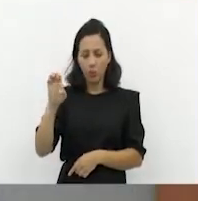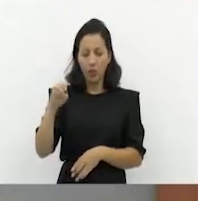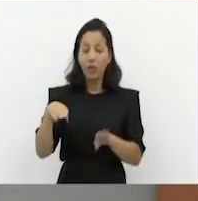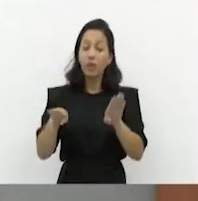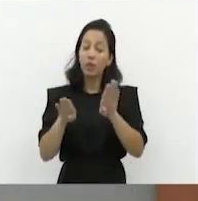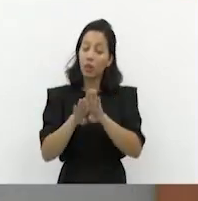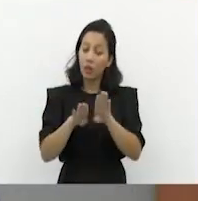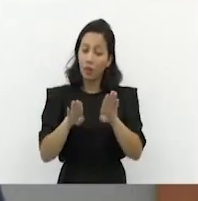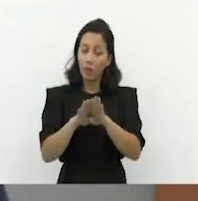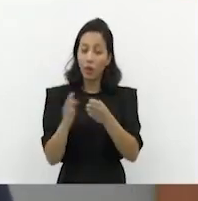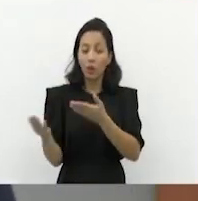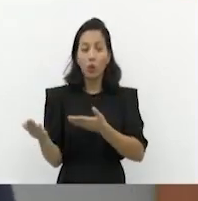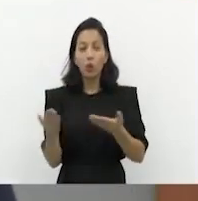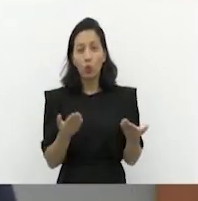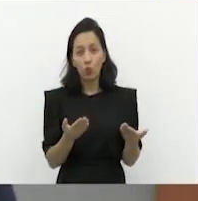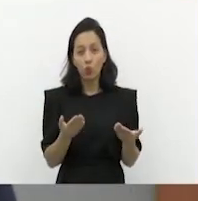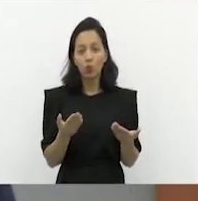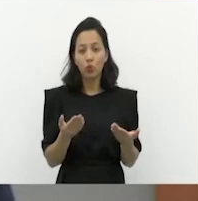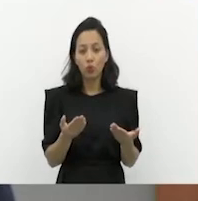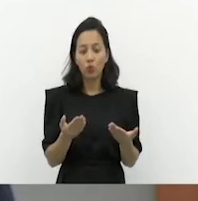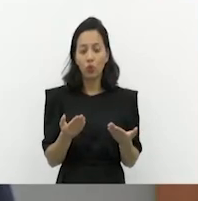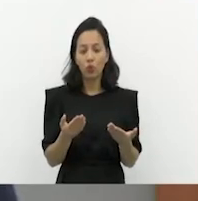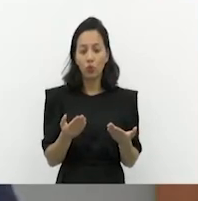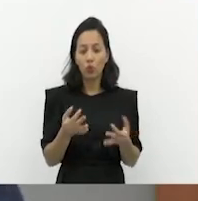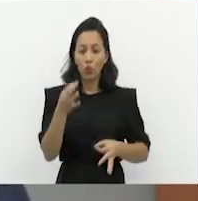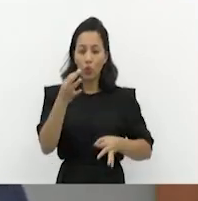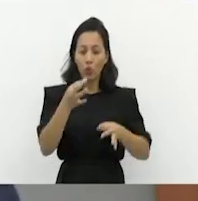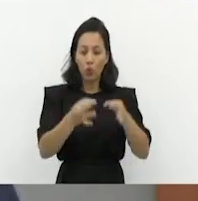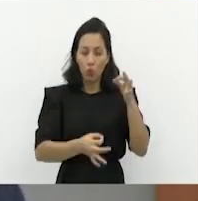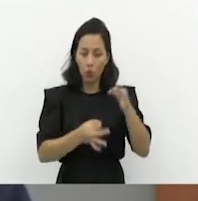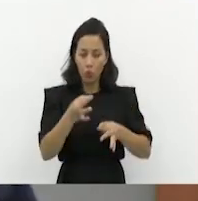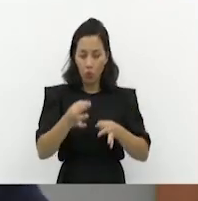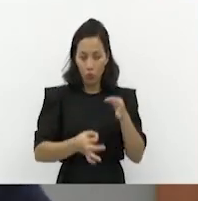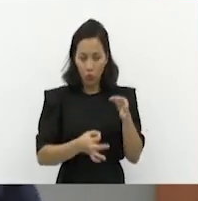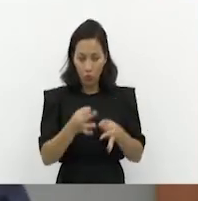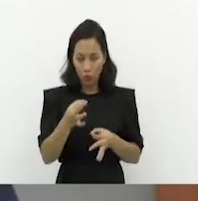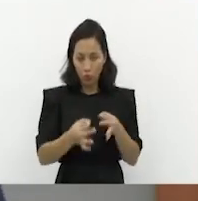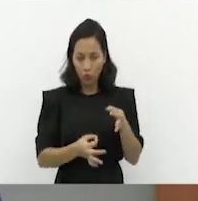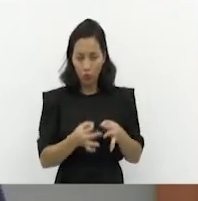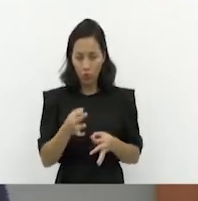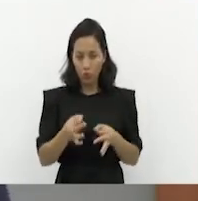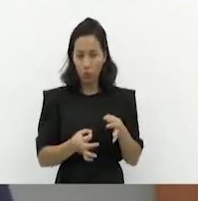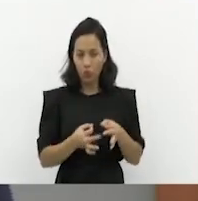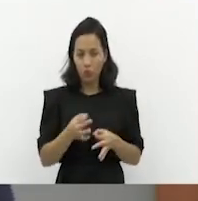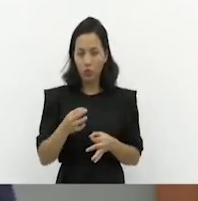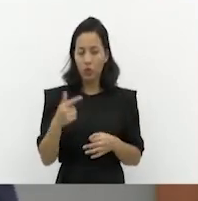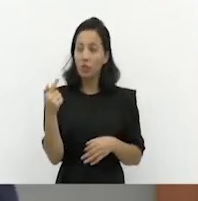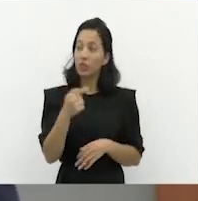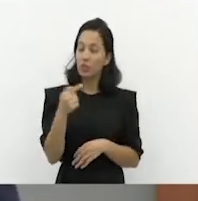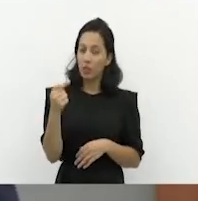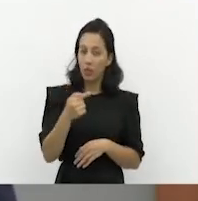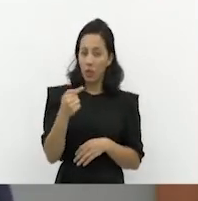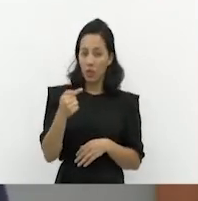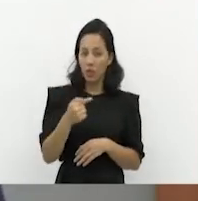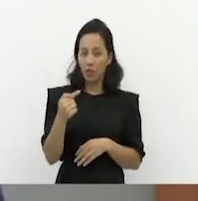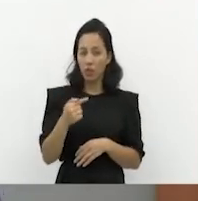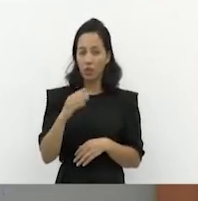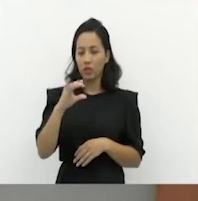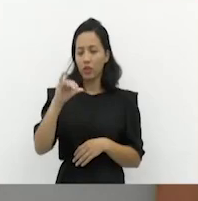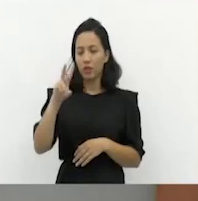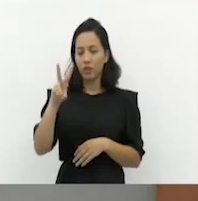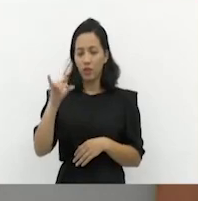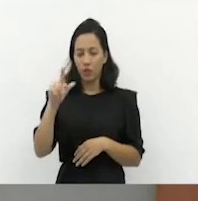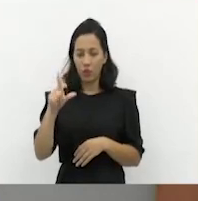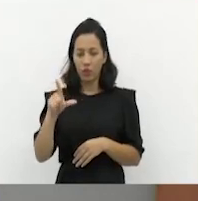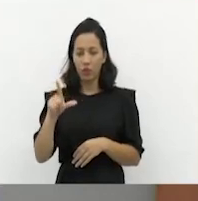tempo convidar os promotores de justiça, titulares da 7ª Promotoria de Justiça Civil,